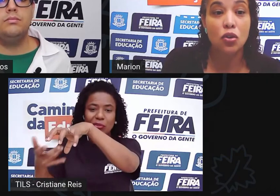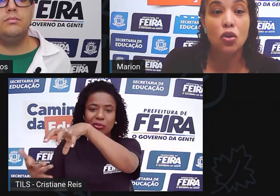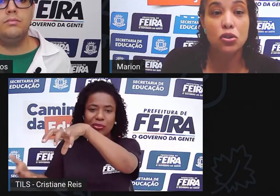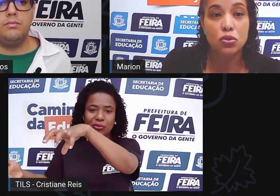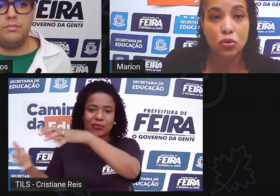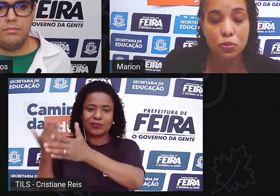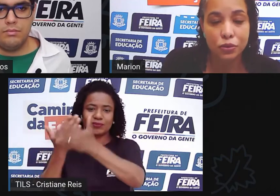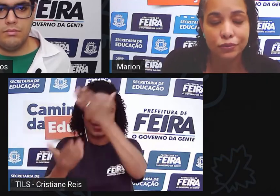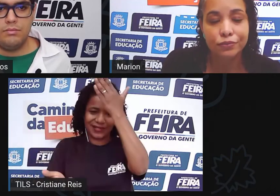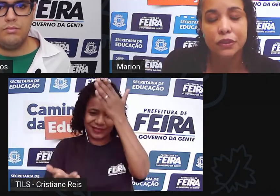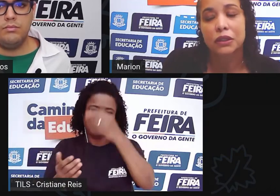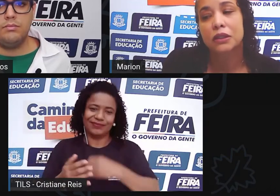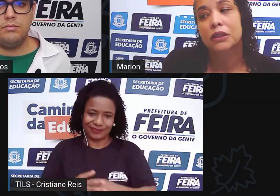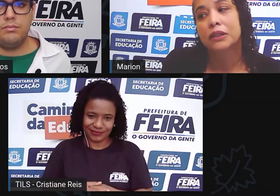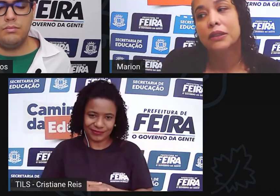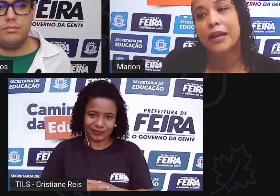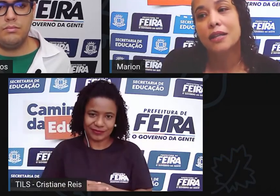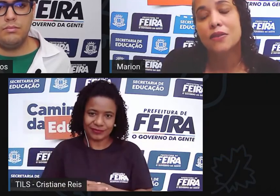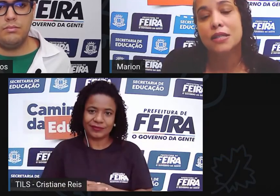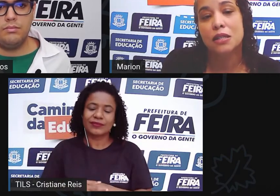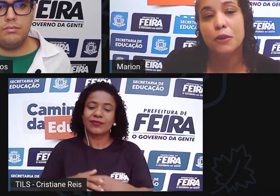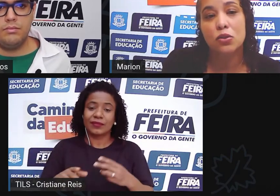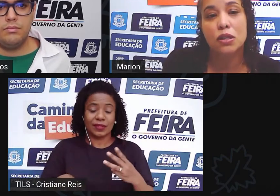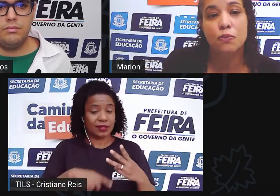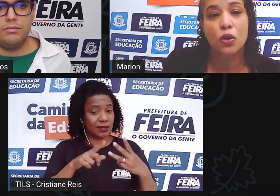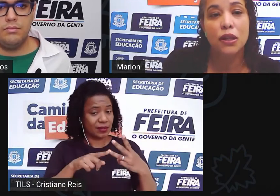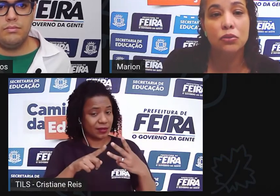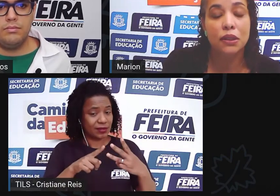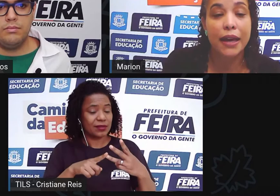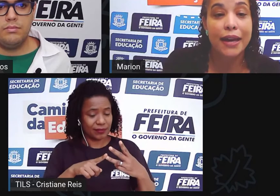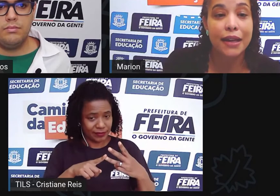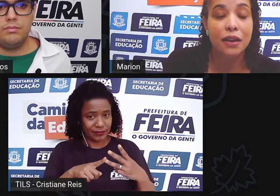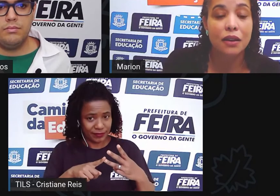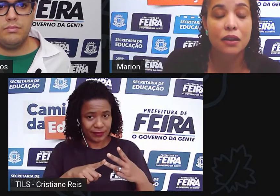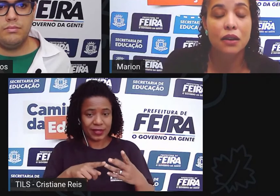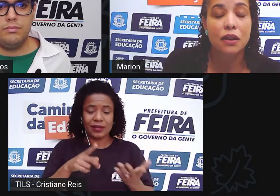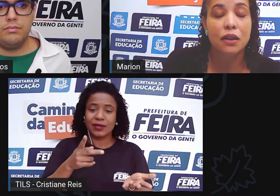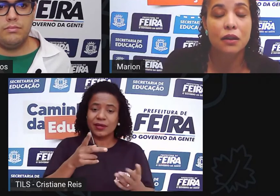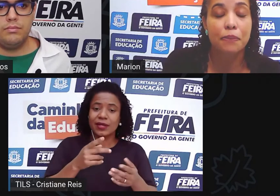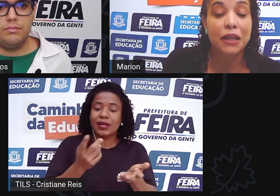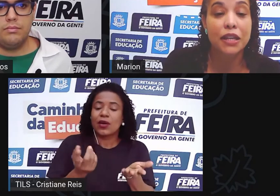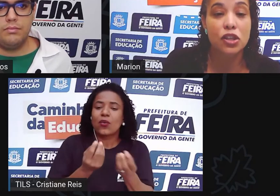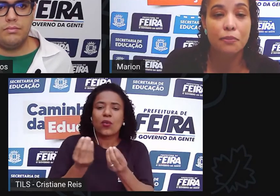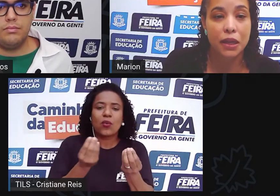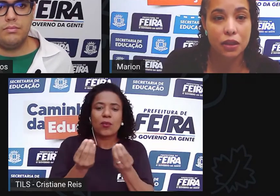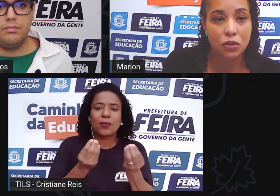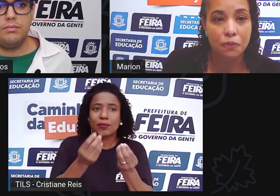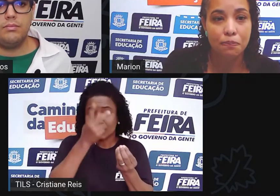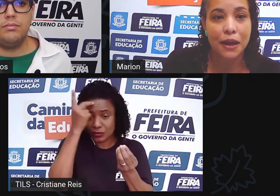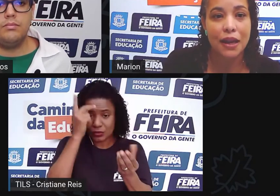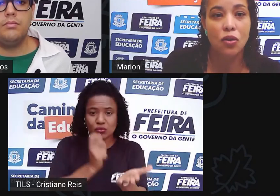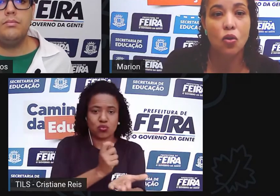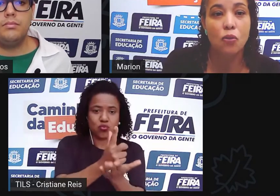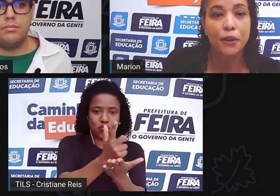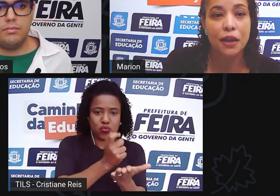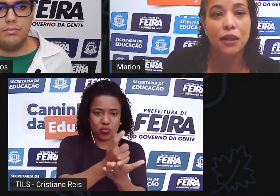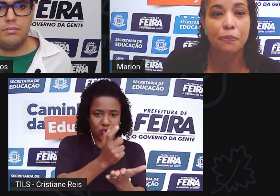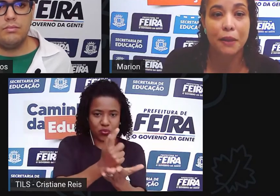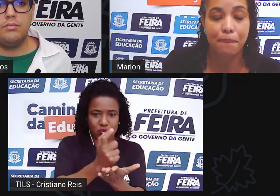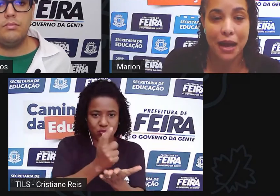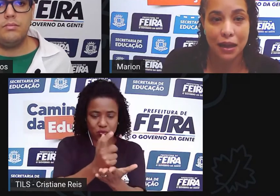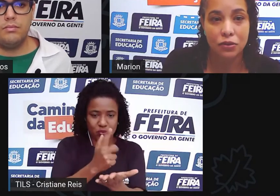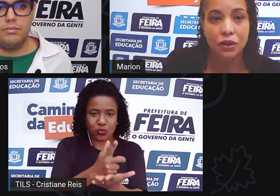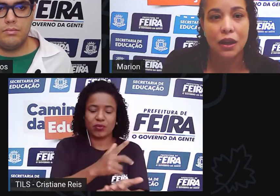E no consumo, né? Às vezes as pessoas, por não terem planejamento para compra